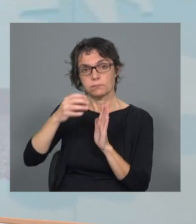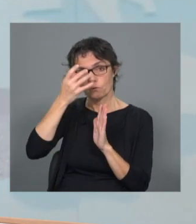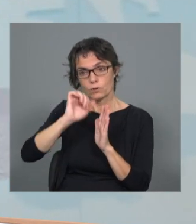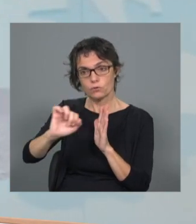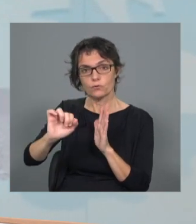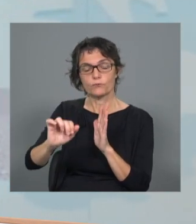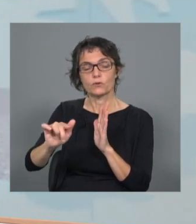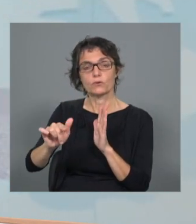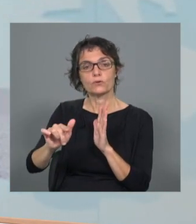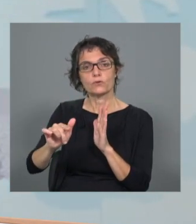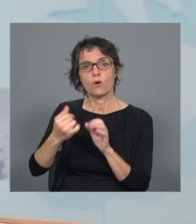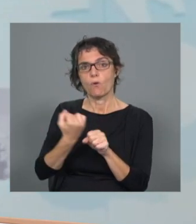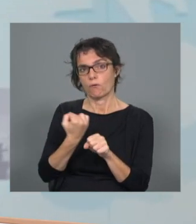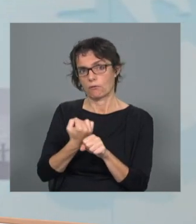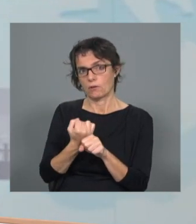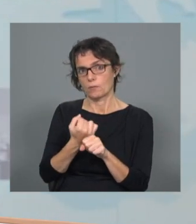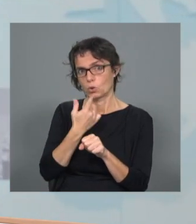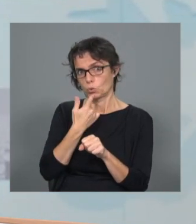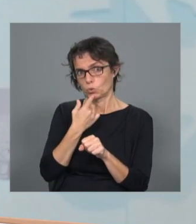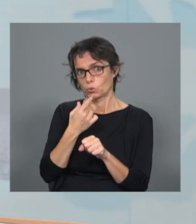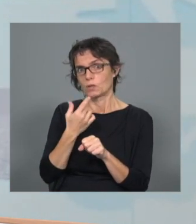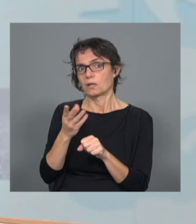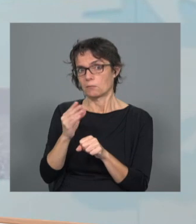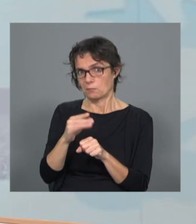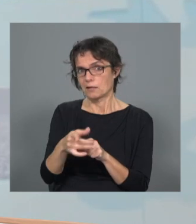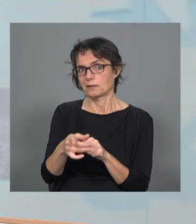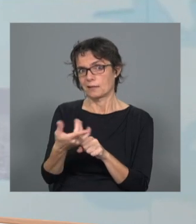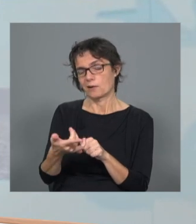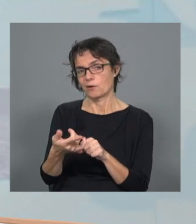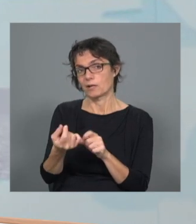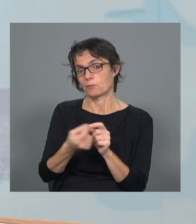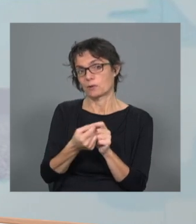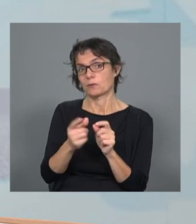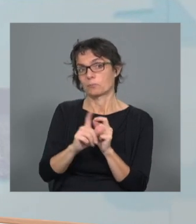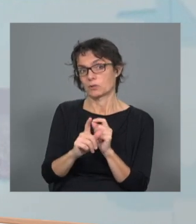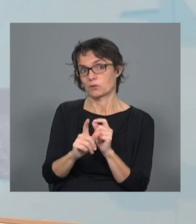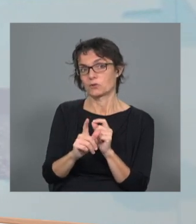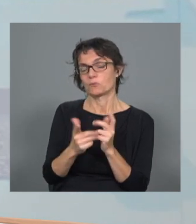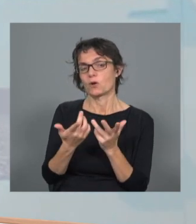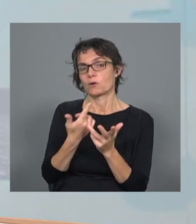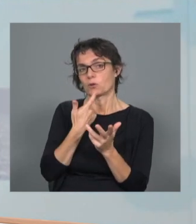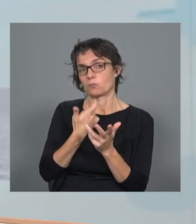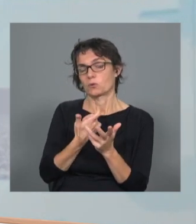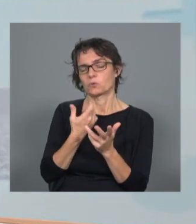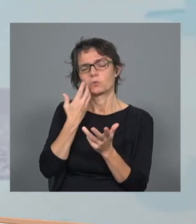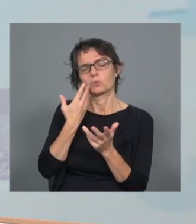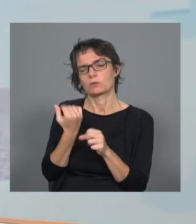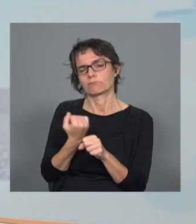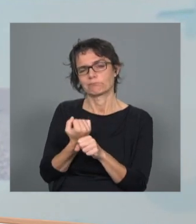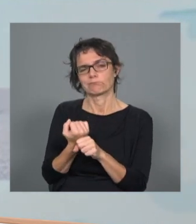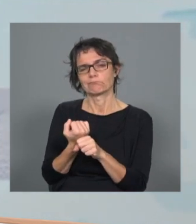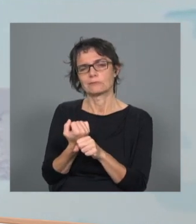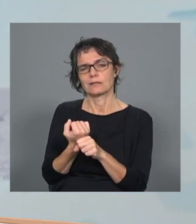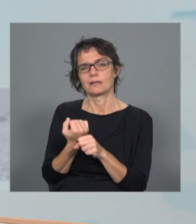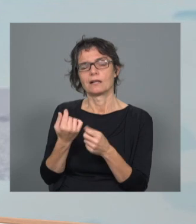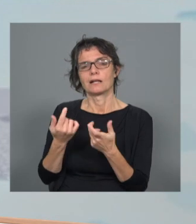Que toca a Setúbal pela proximidade que tem a Lisboa. Até que ponto é que, como é que vão já trabalhando esta dimensão